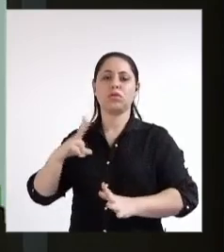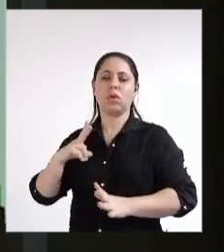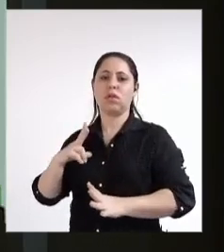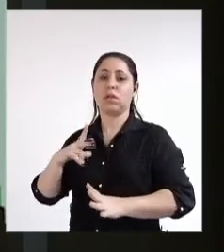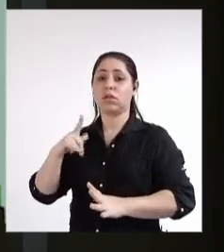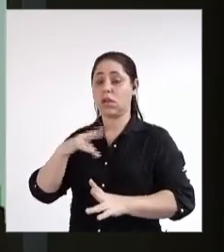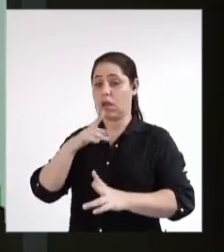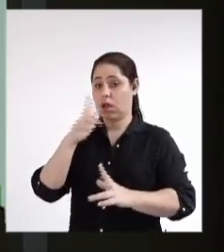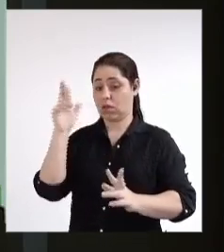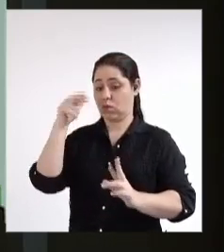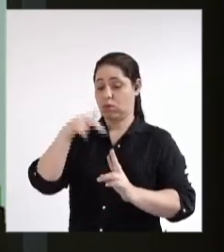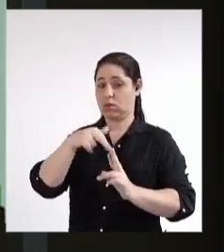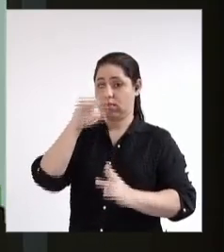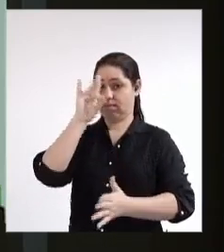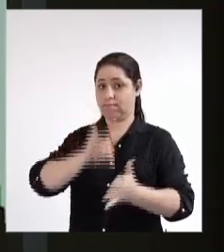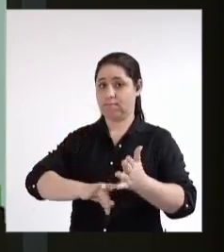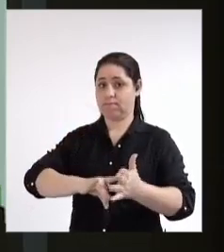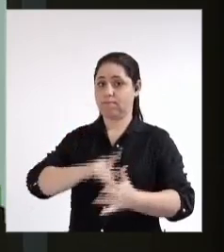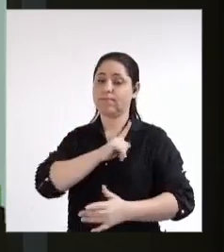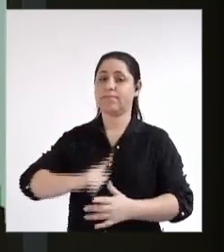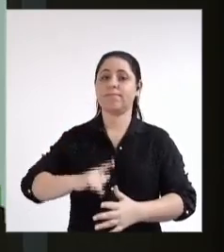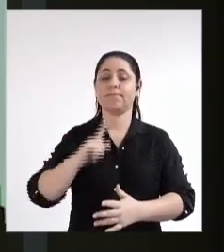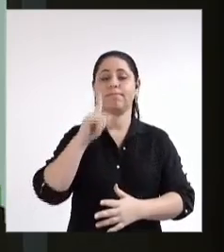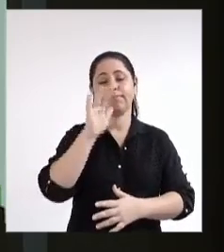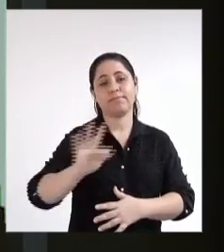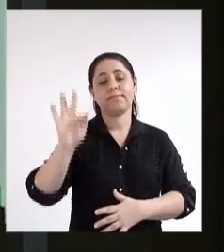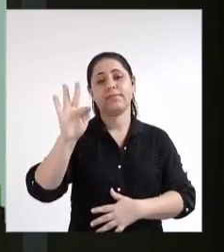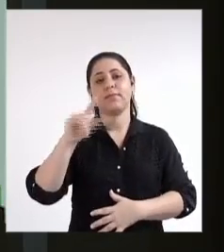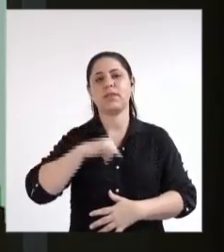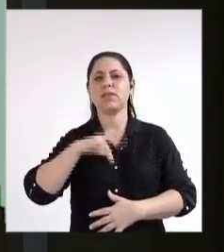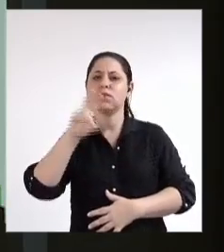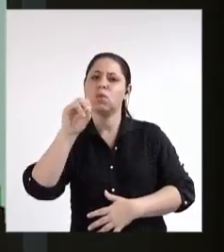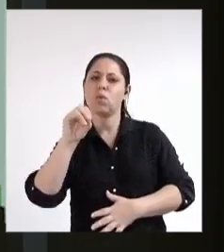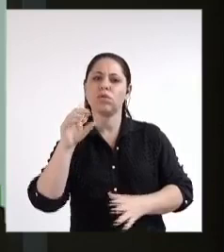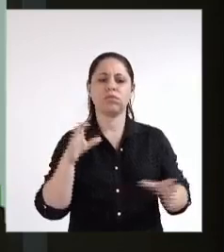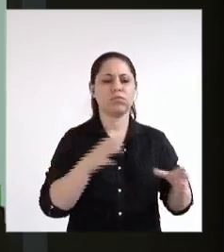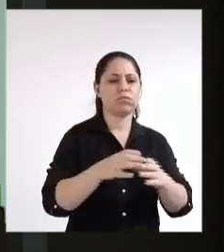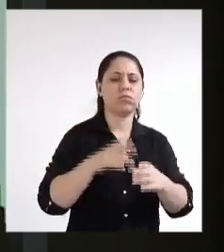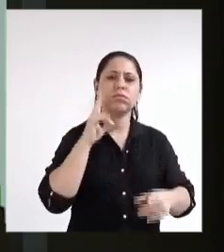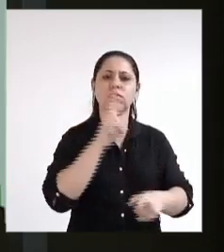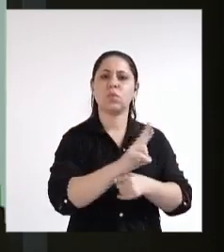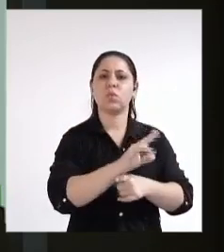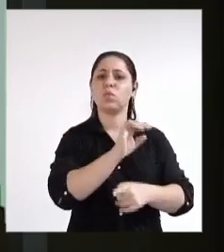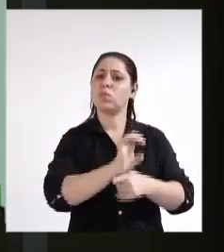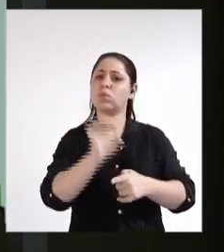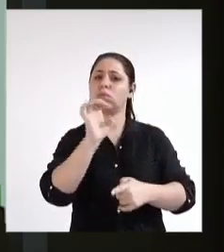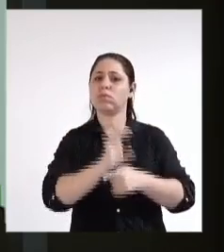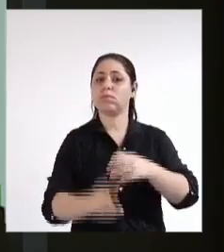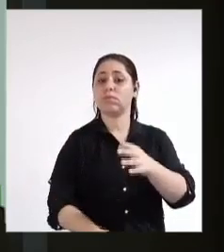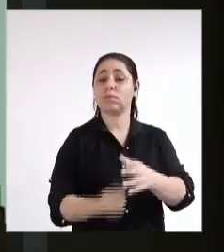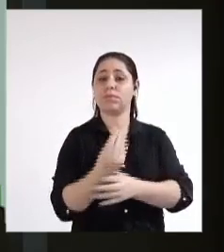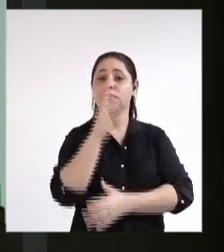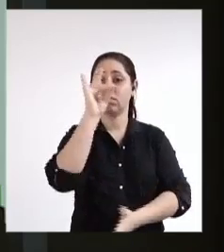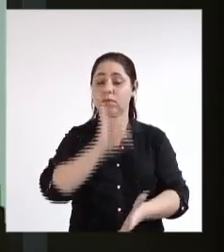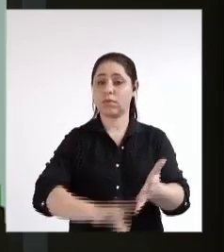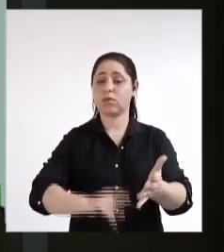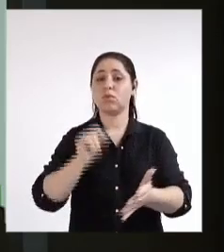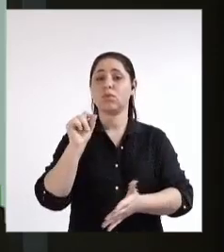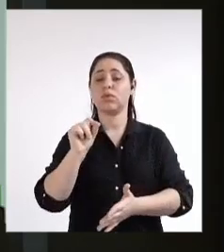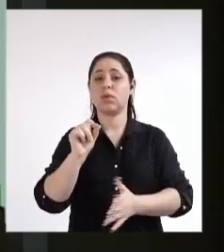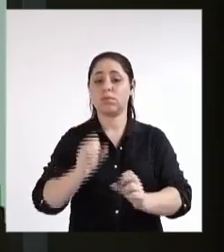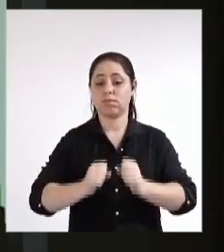federal temos aqui 50 unidades de conservação do estado criados e reconhecidas pelo